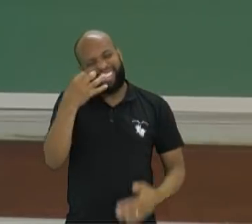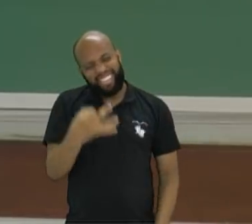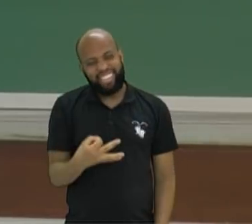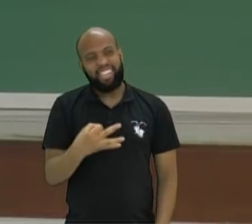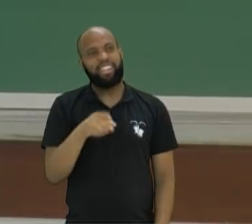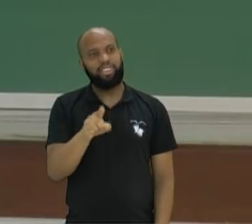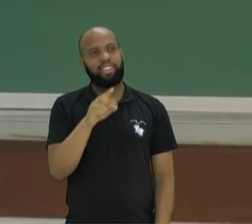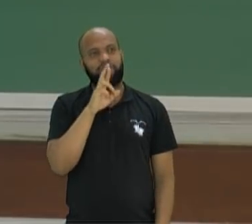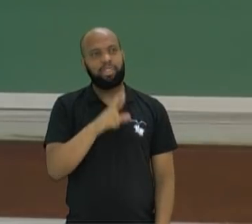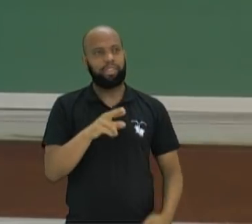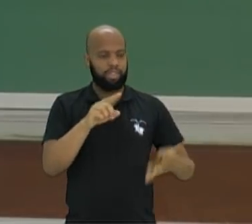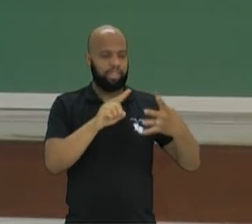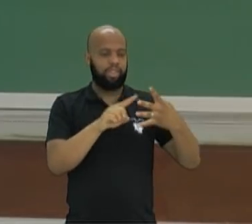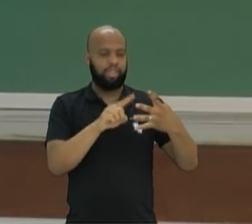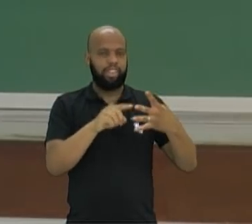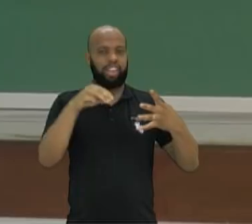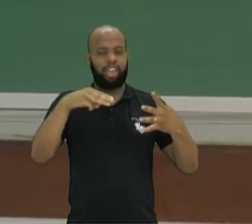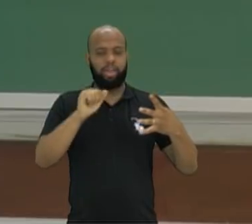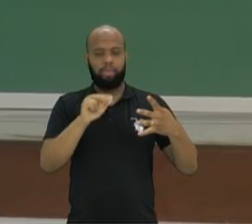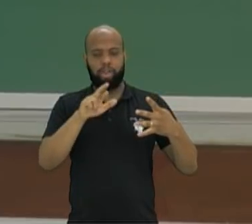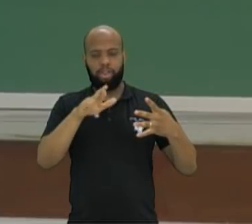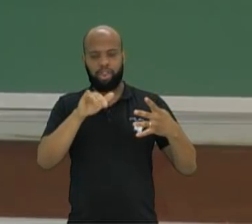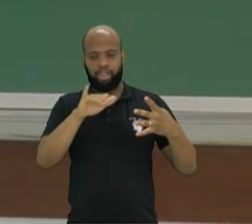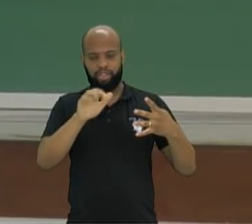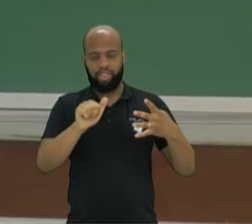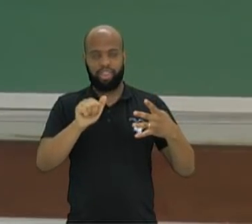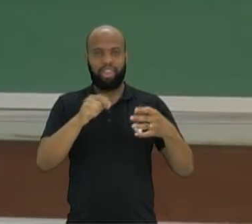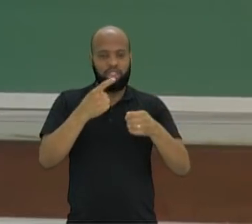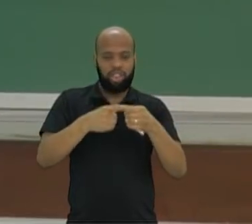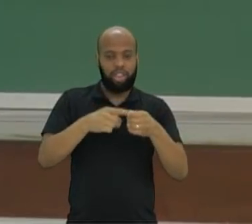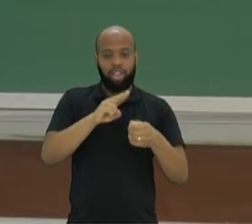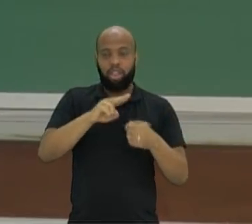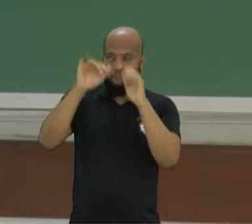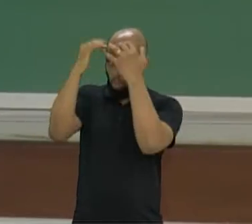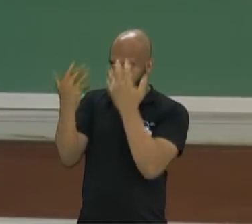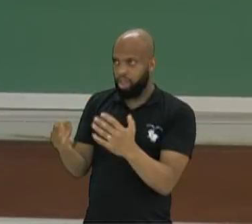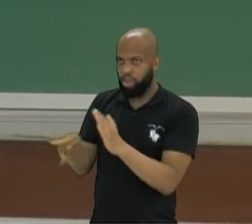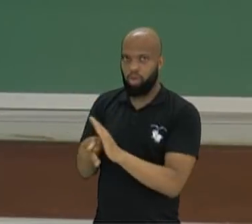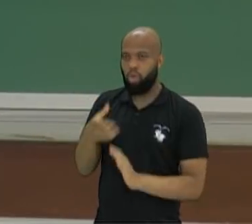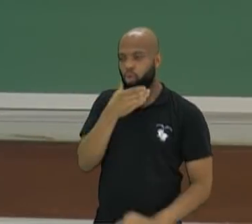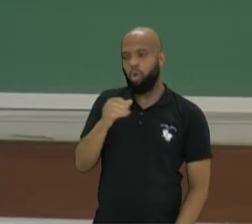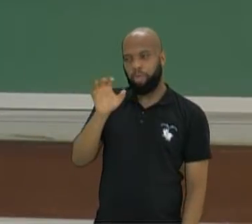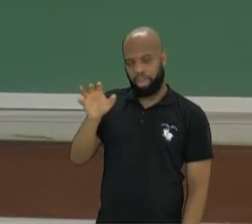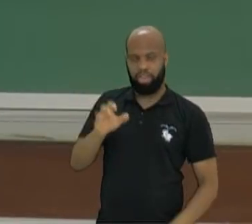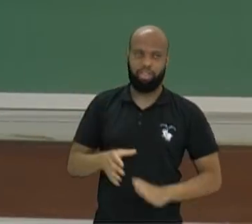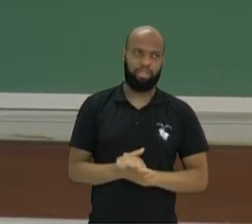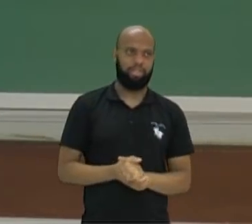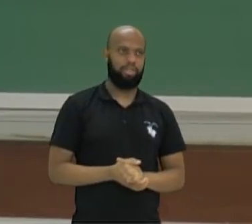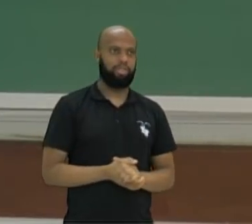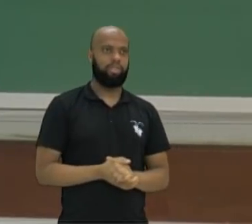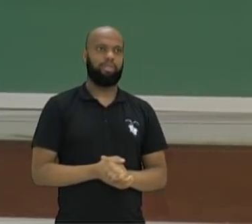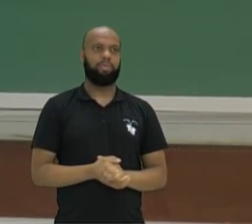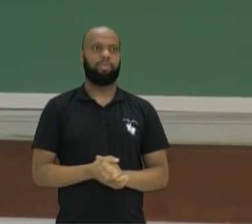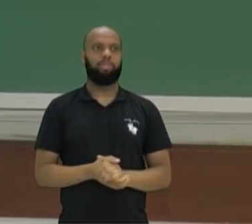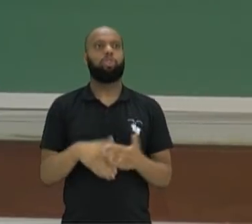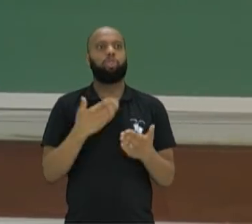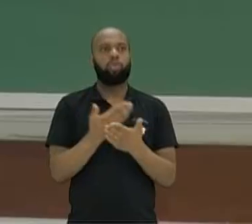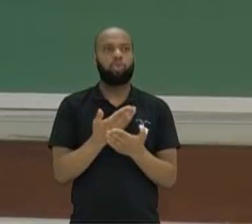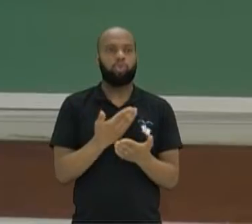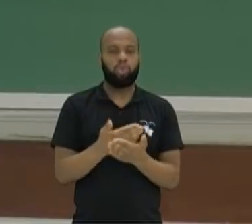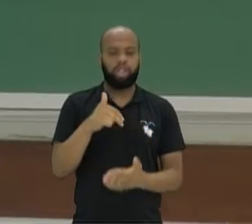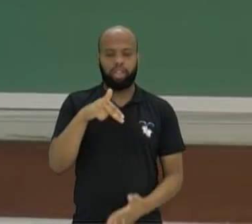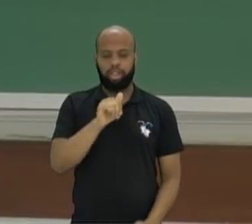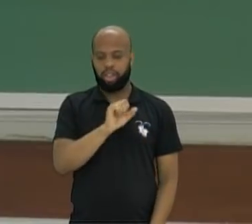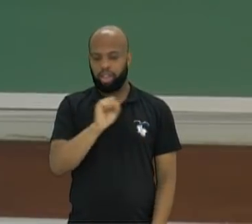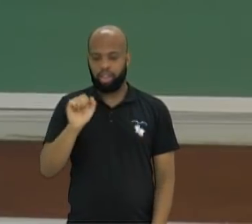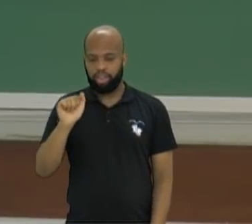É claro que é a cidade de Maurícia, em homenagem a Maurício de Nassau. Fechou? Nassau Holandês 1, pô, não